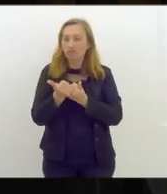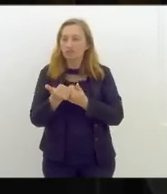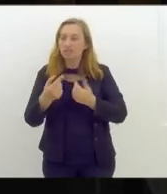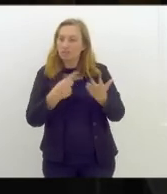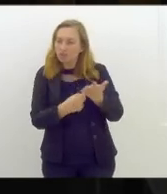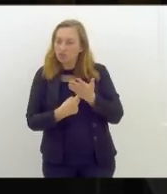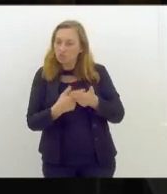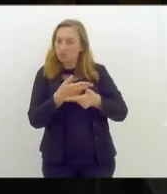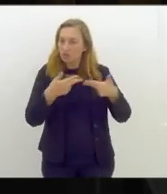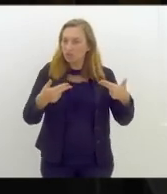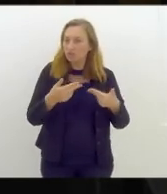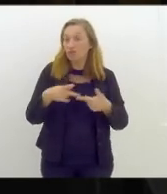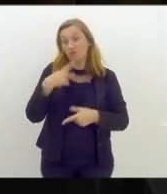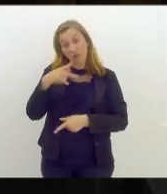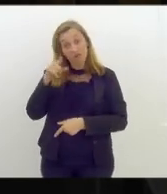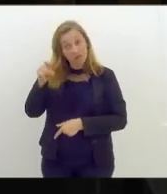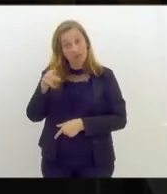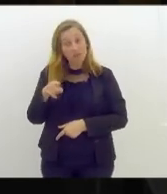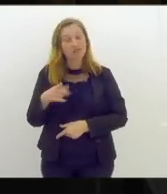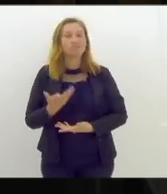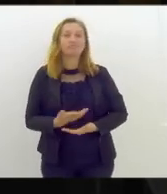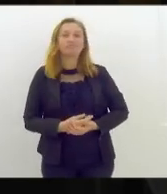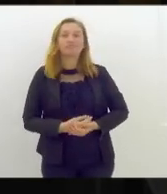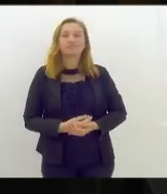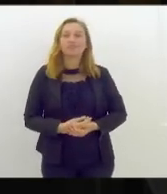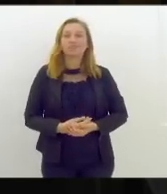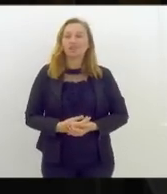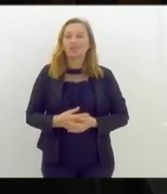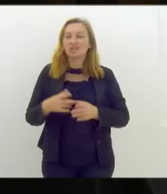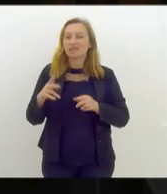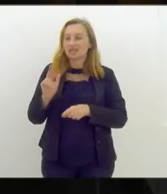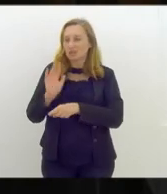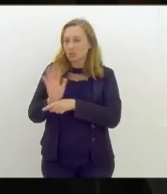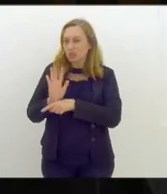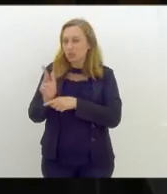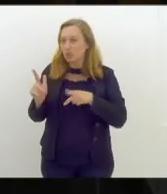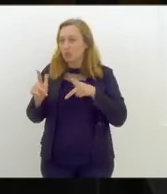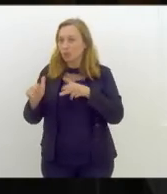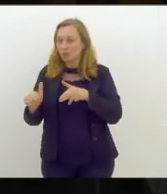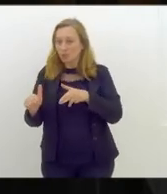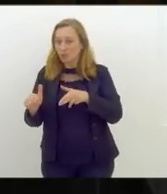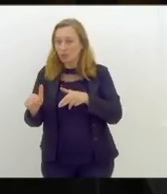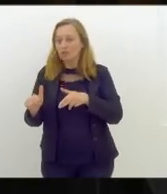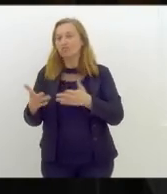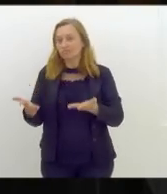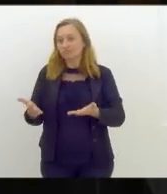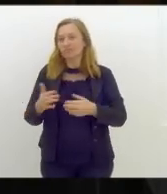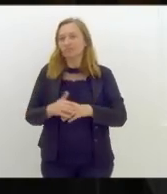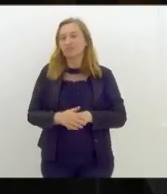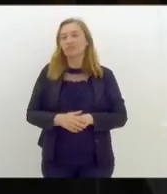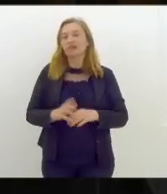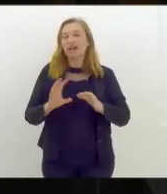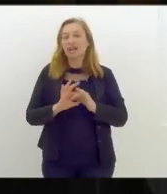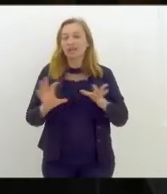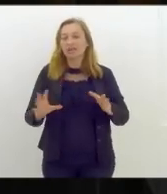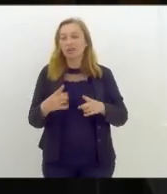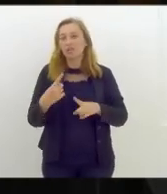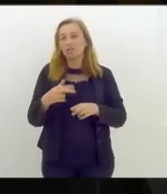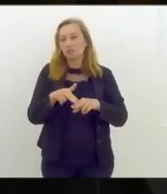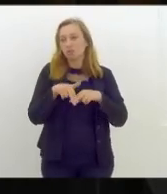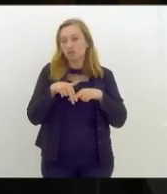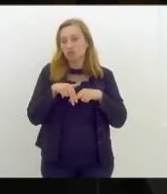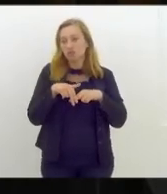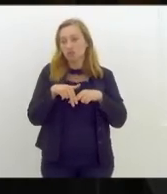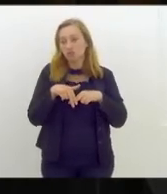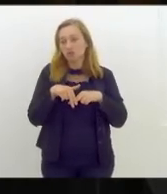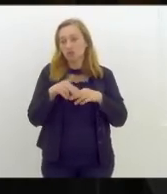coisas, e eu tinha falado com ela sobre esse videoclipe, que ele estava interditado para exibição pública, de forma livre, por conta de